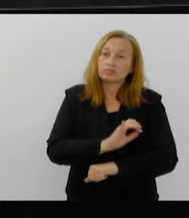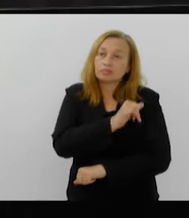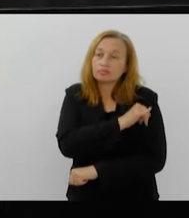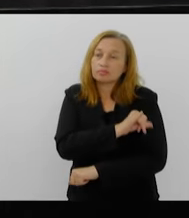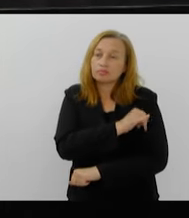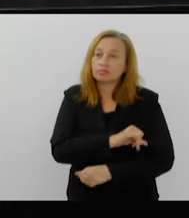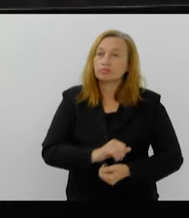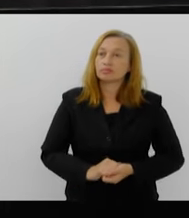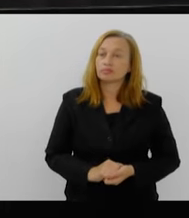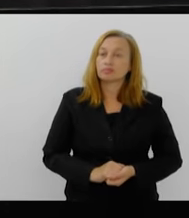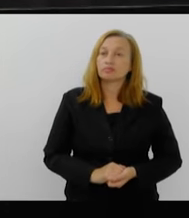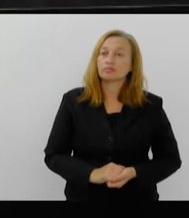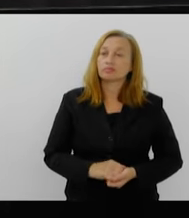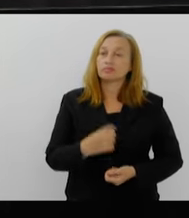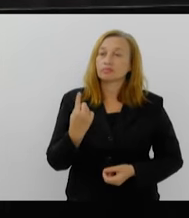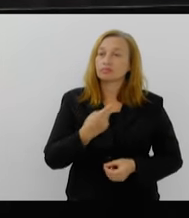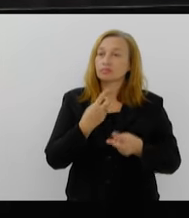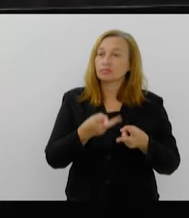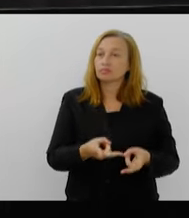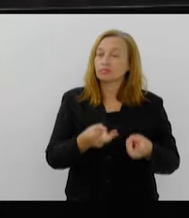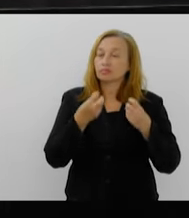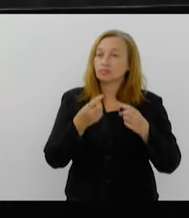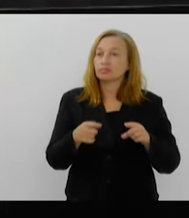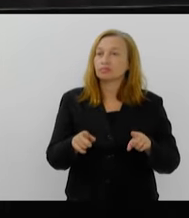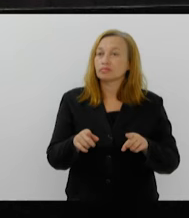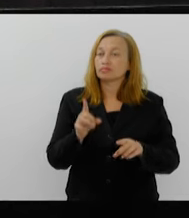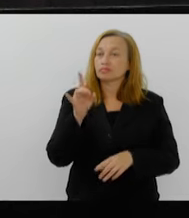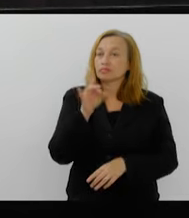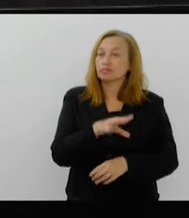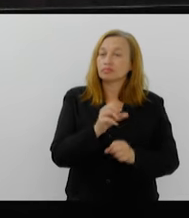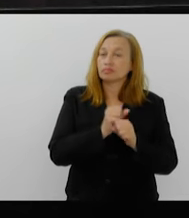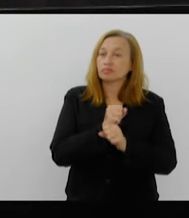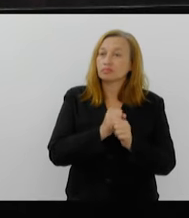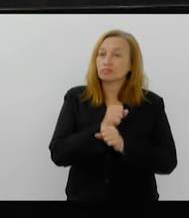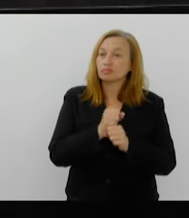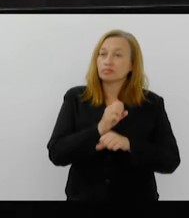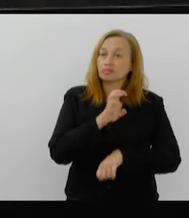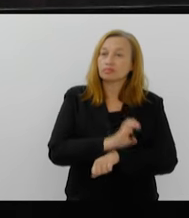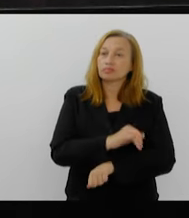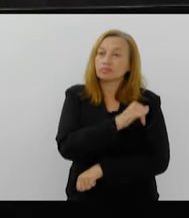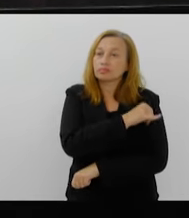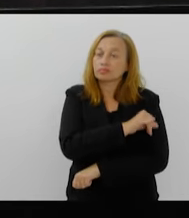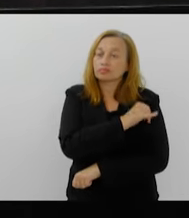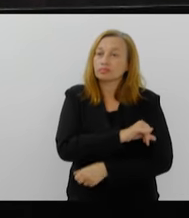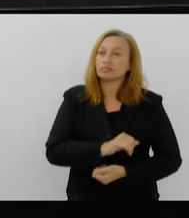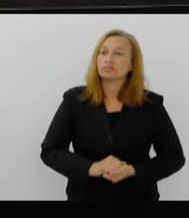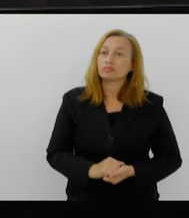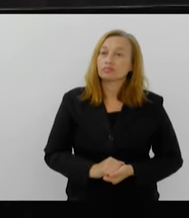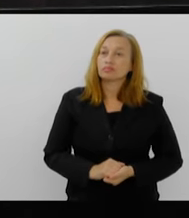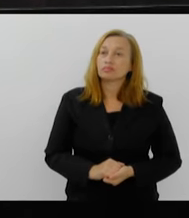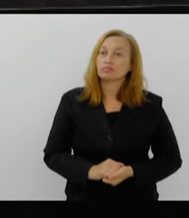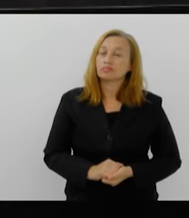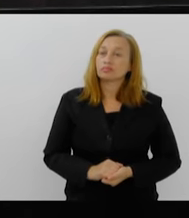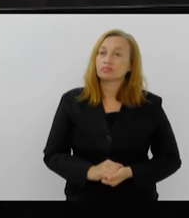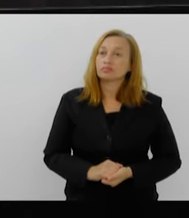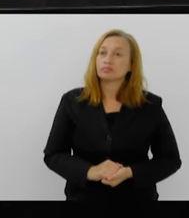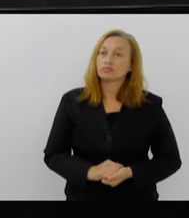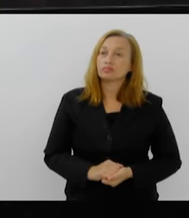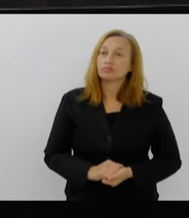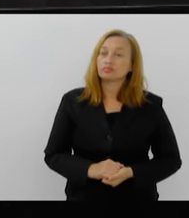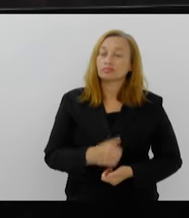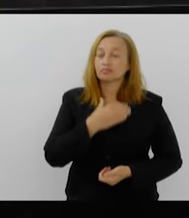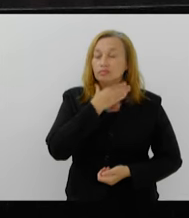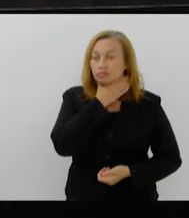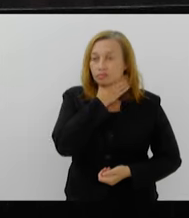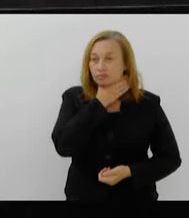Janeiro. Nós observamos, portanto, nos últimos anos, que o Estado do Rio de Janeiro ele está numa situação